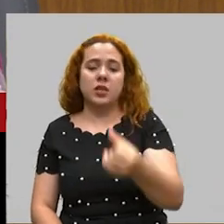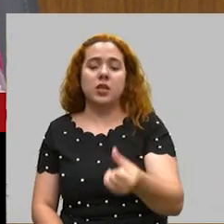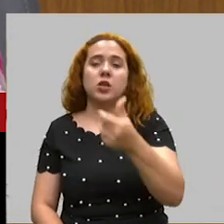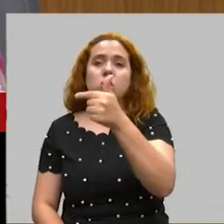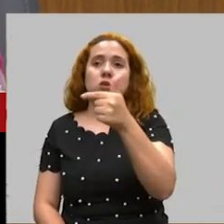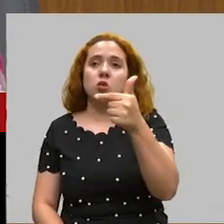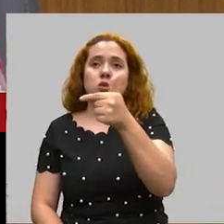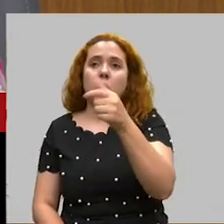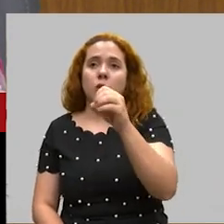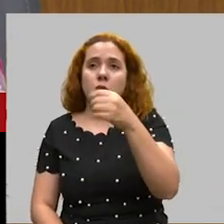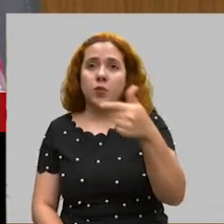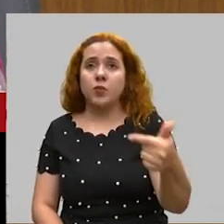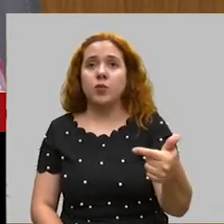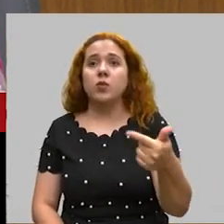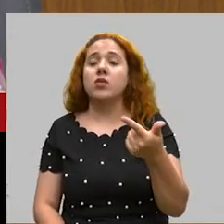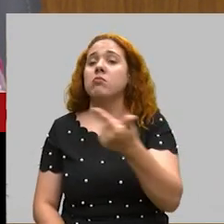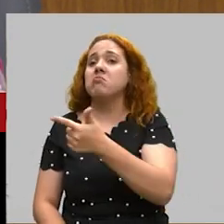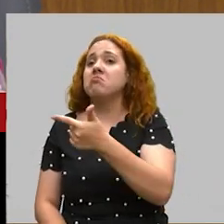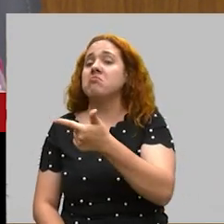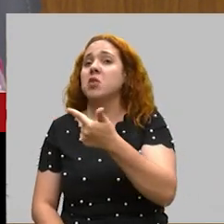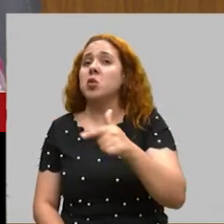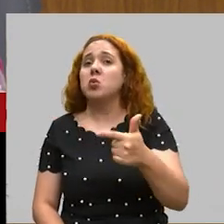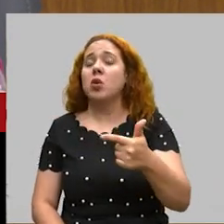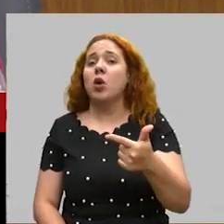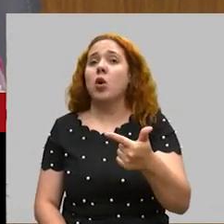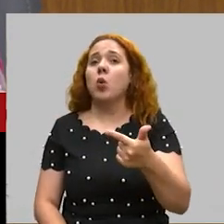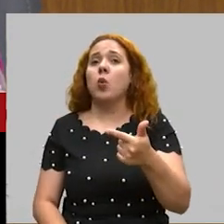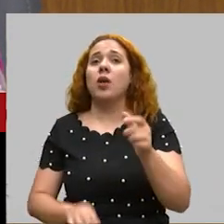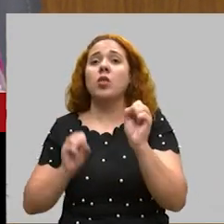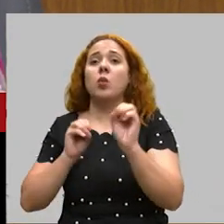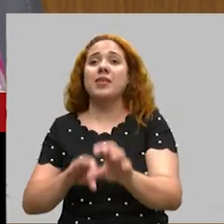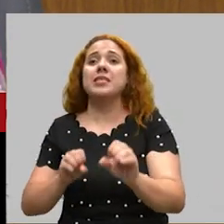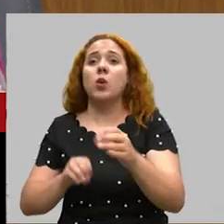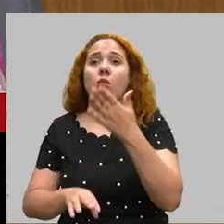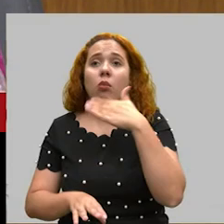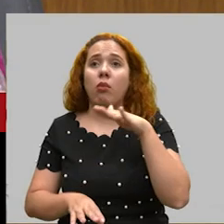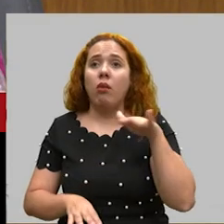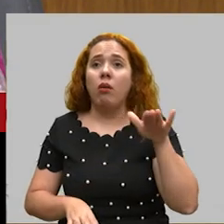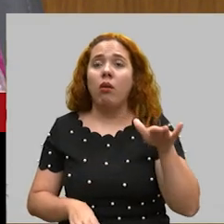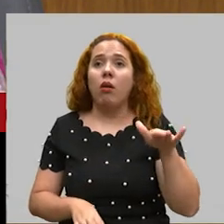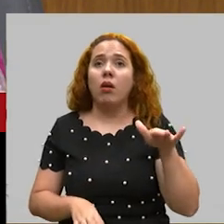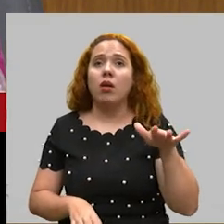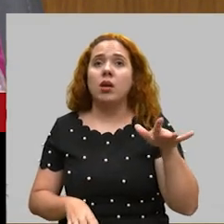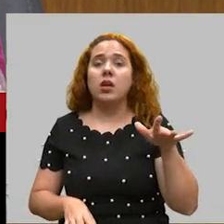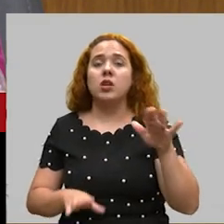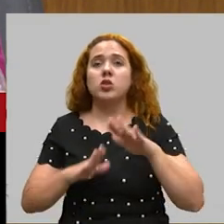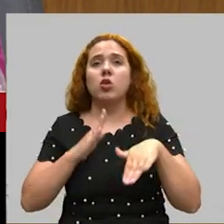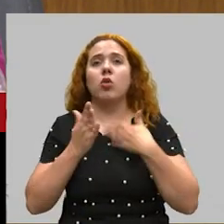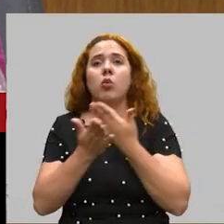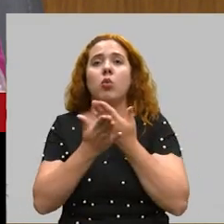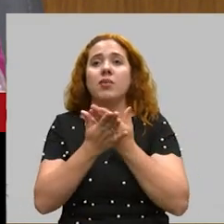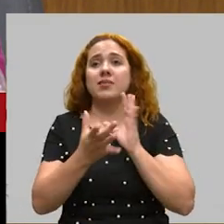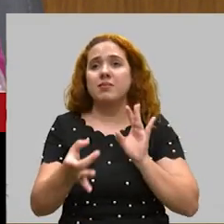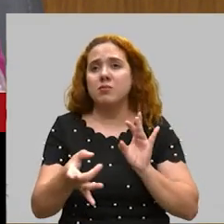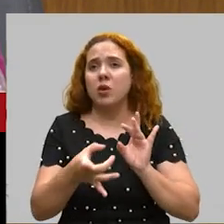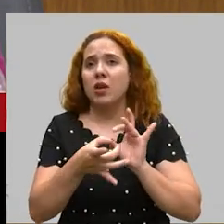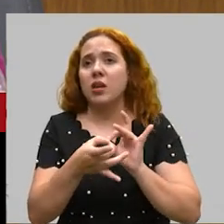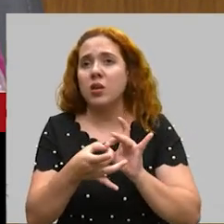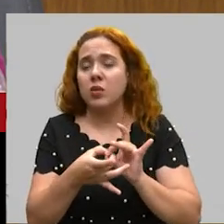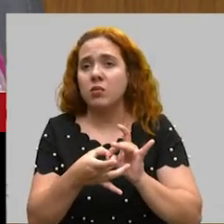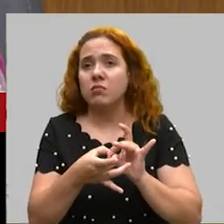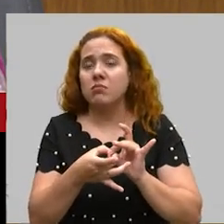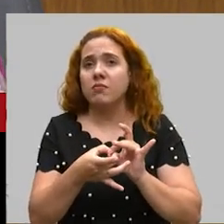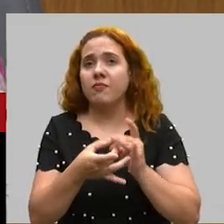municípios não pode ter educação infantil em escolas anexas então estão fechando